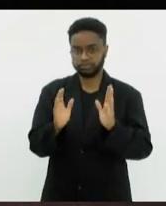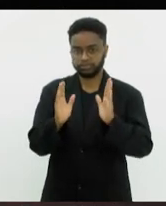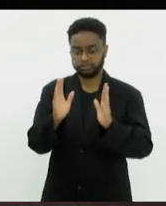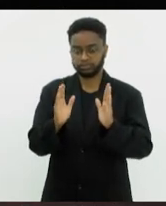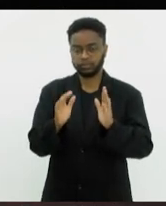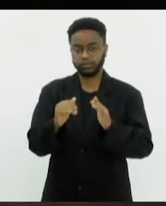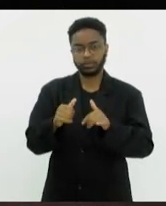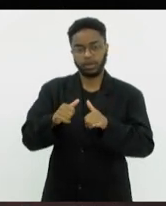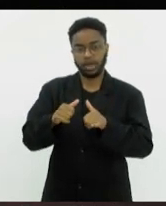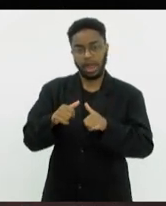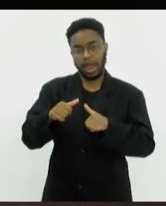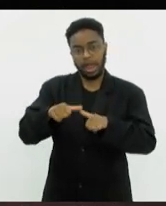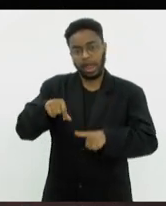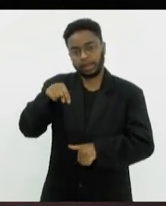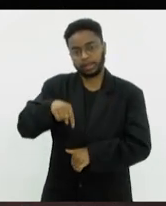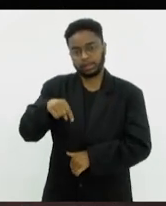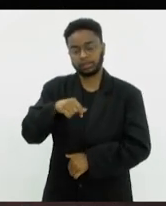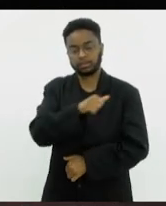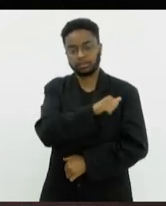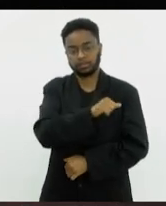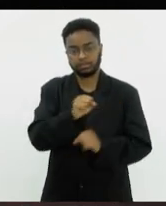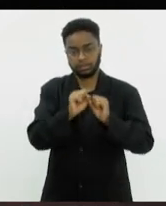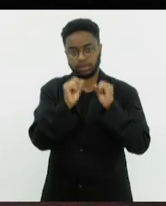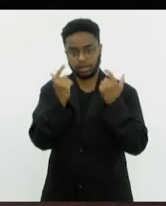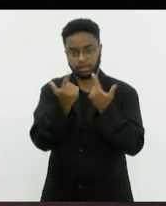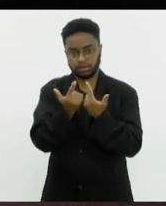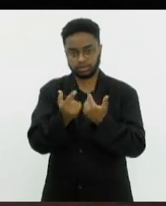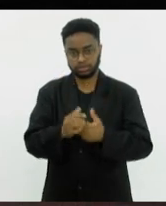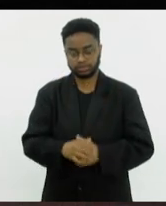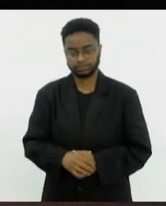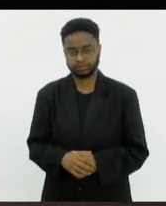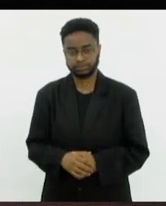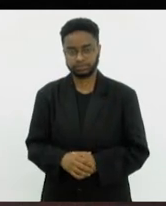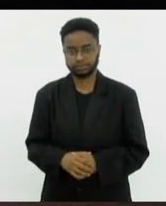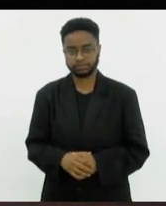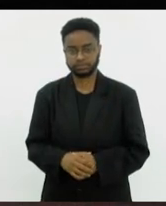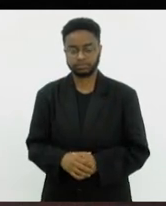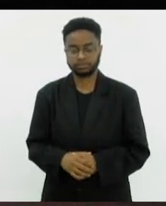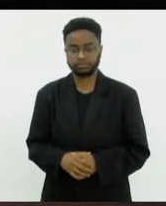esteve aqui na Assembleia Legislativa. E Vossa Excelência